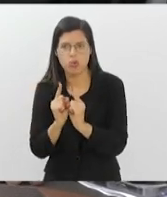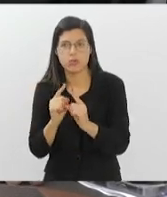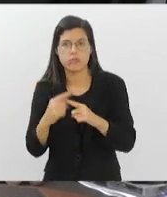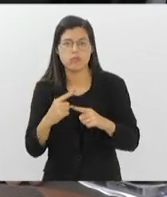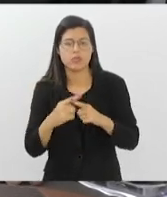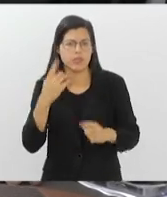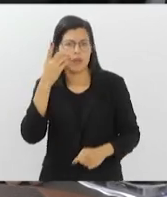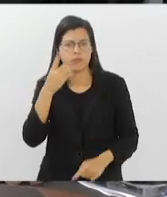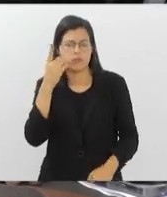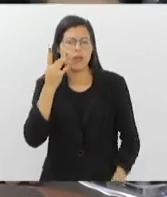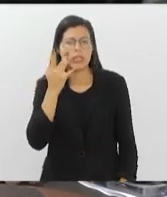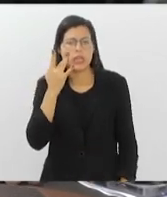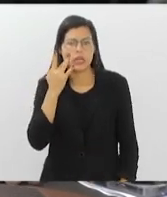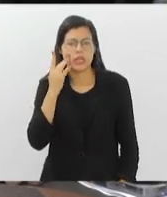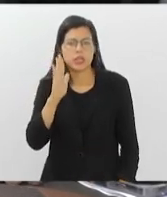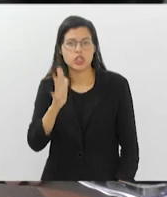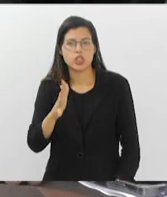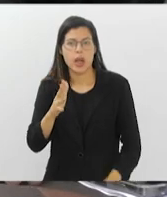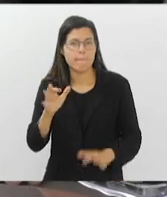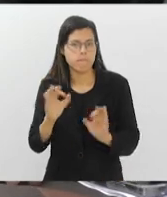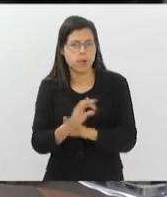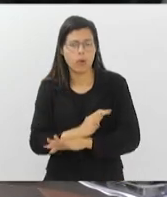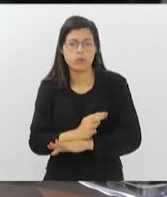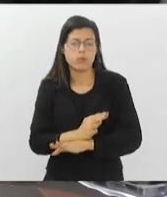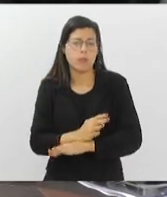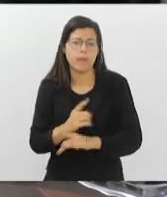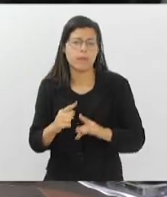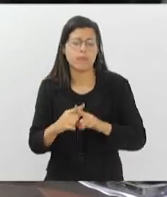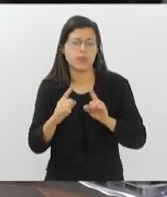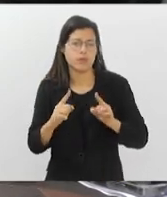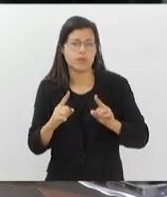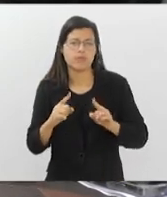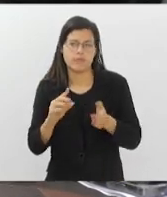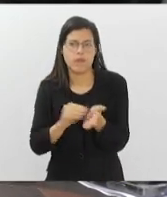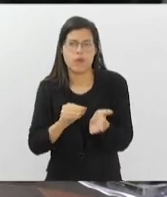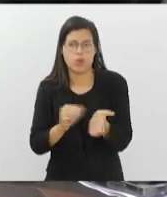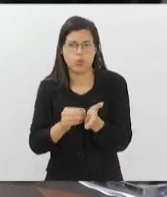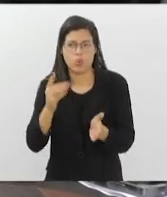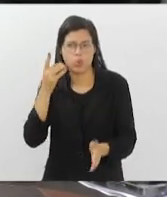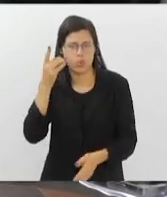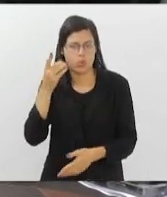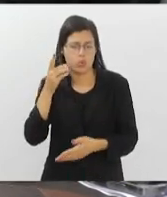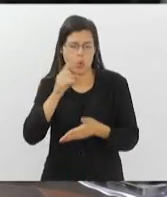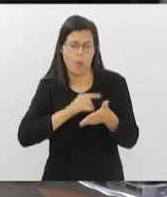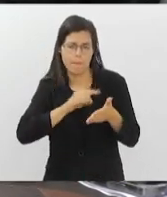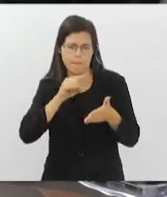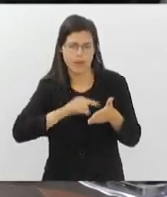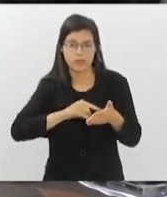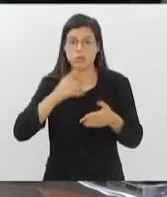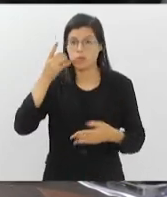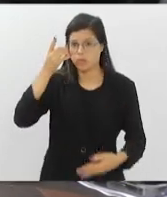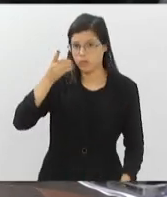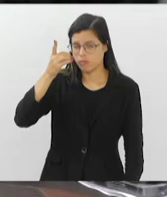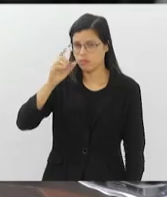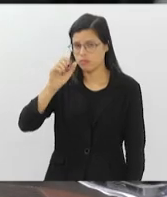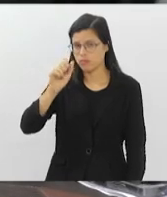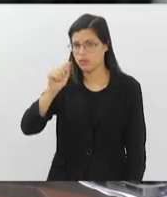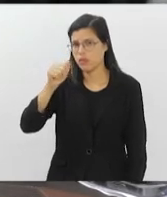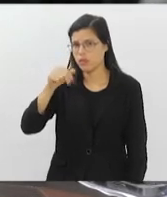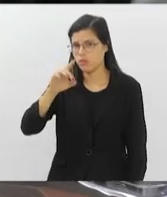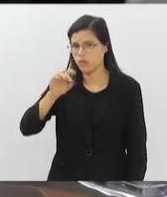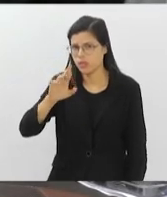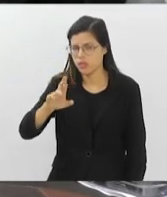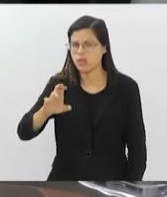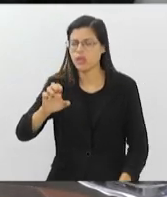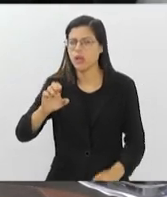cumprido tudo o que foi pedido e ainda assim continuou em exigência. O deputado André Corrêa concordou comigo, encarregou o assessor